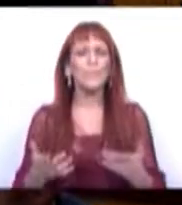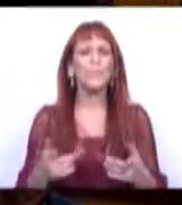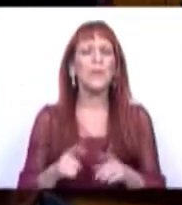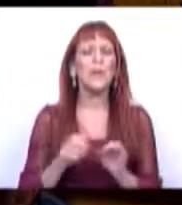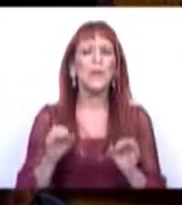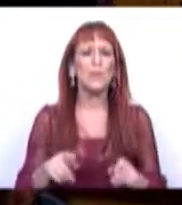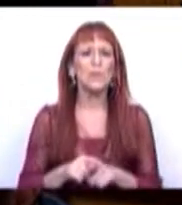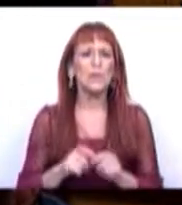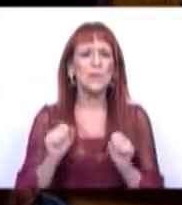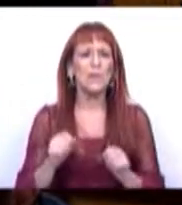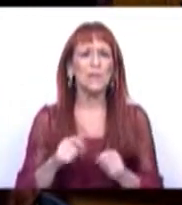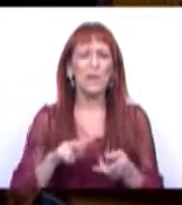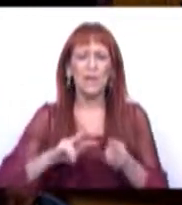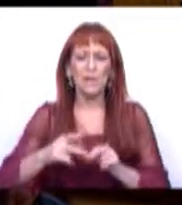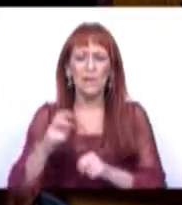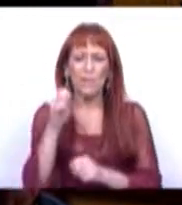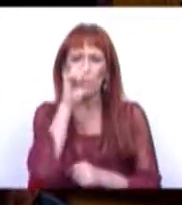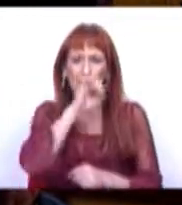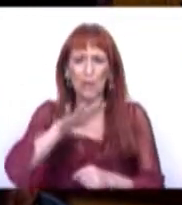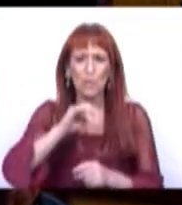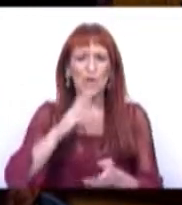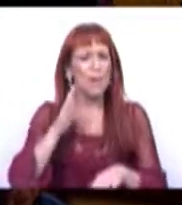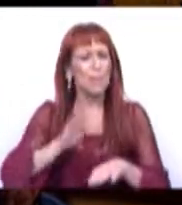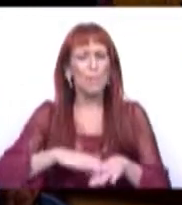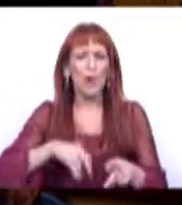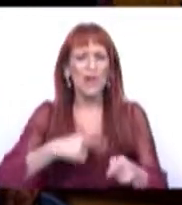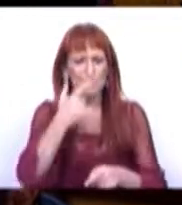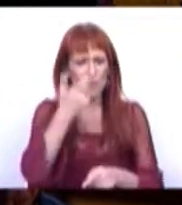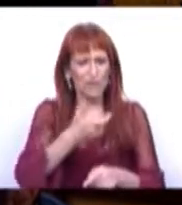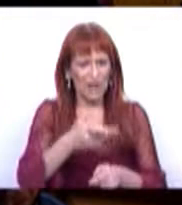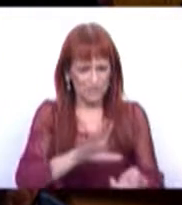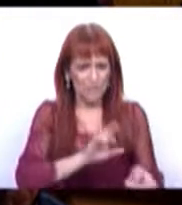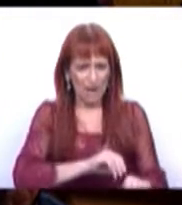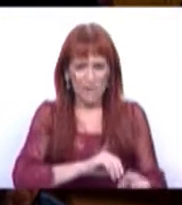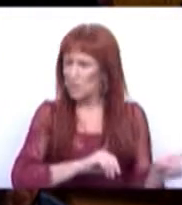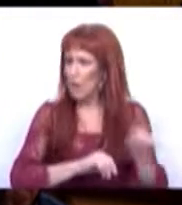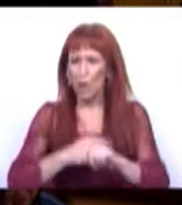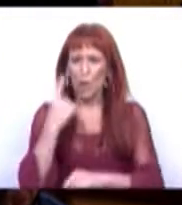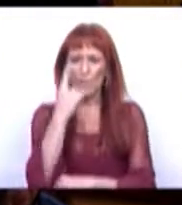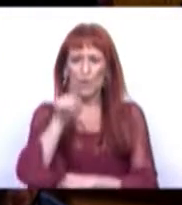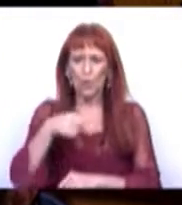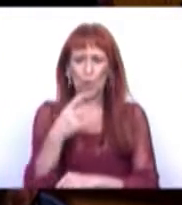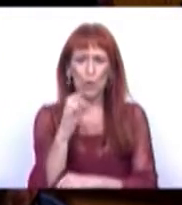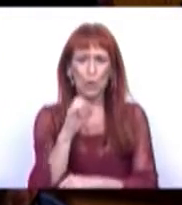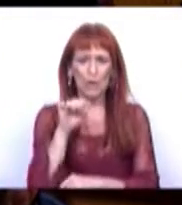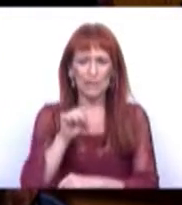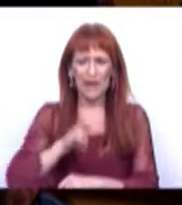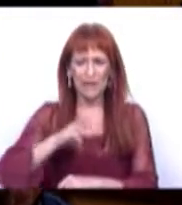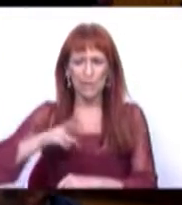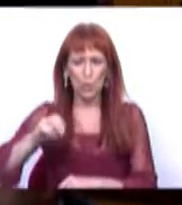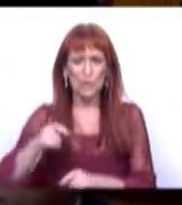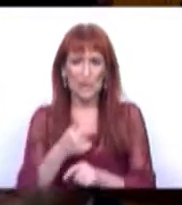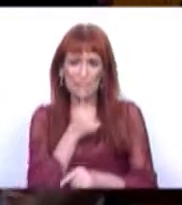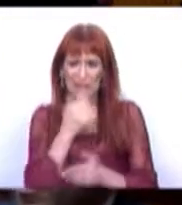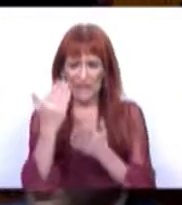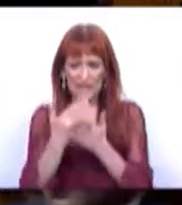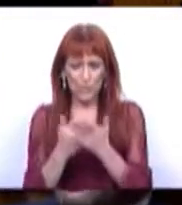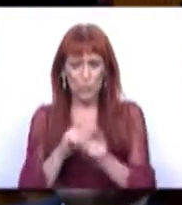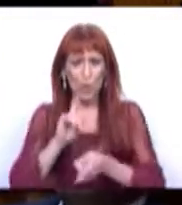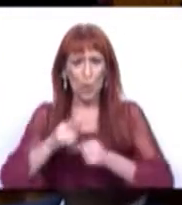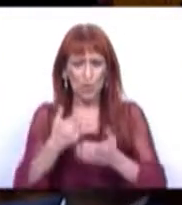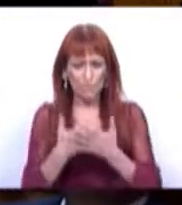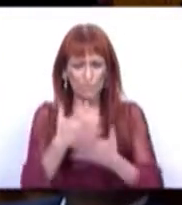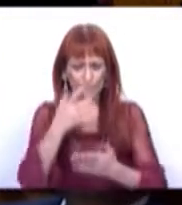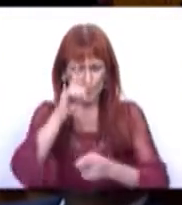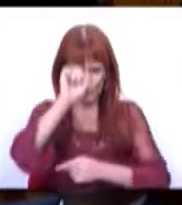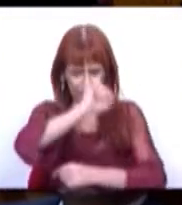Como a transição ecológica não pode ser feita à custa dos mais vulneráveis, temos 1,8 mil milhões de euros para estas medidas, das quais